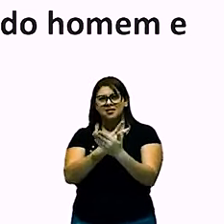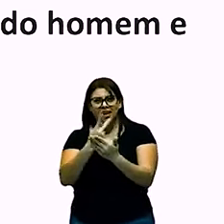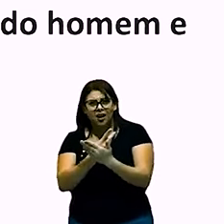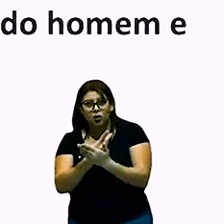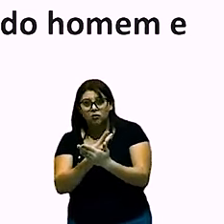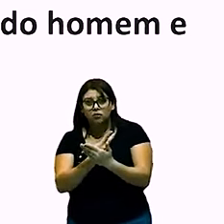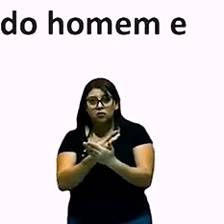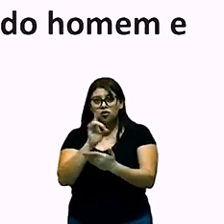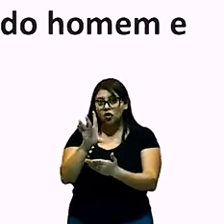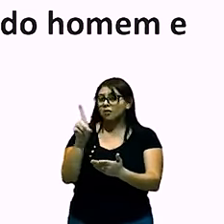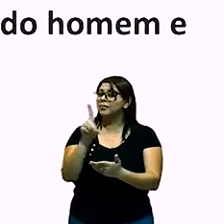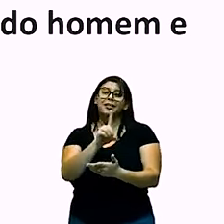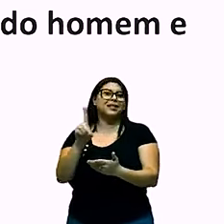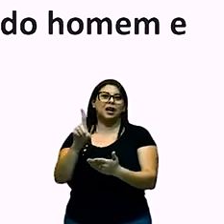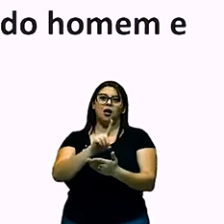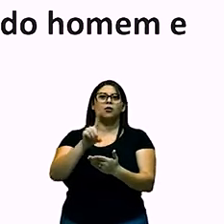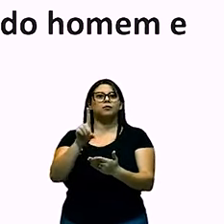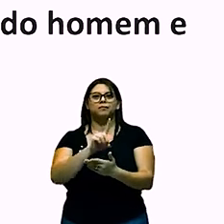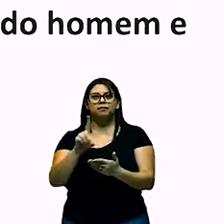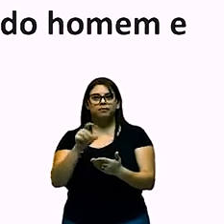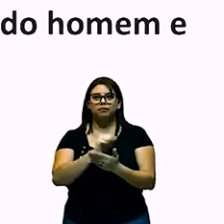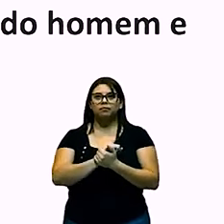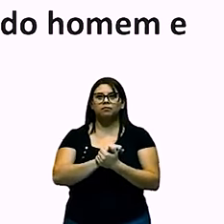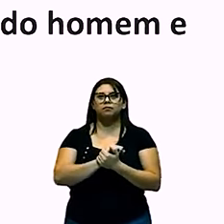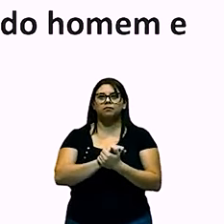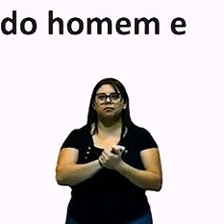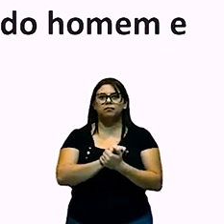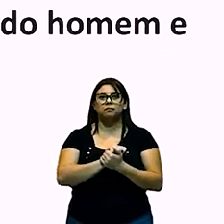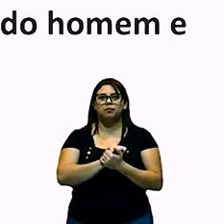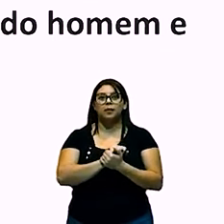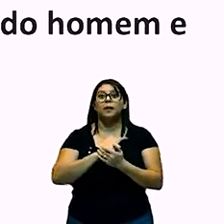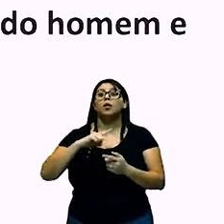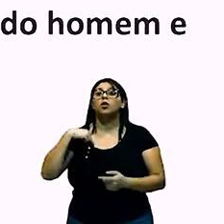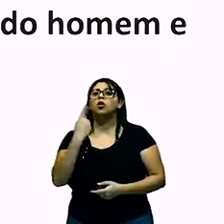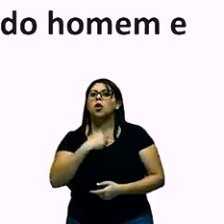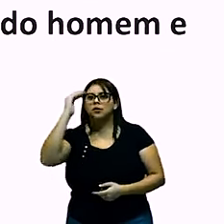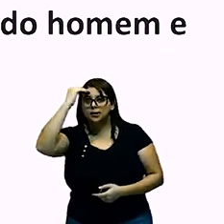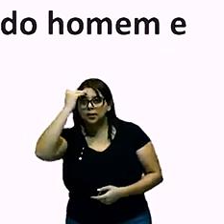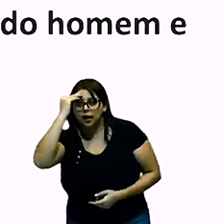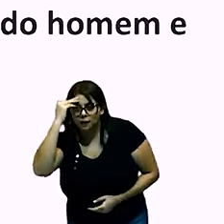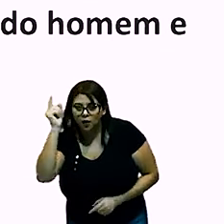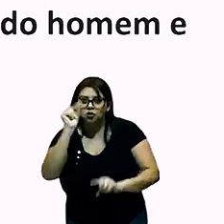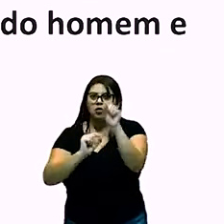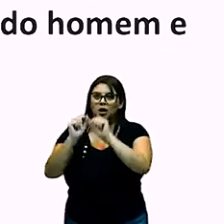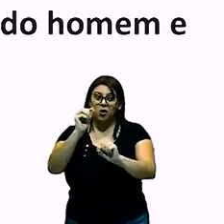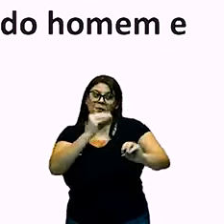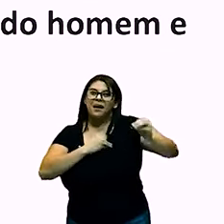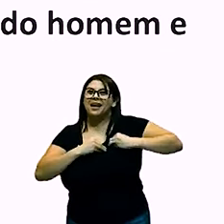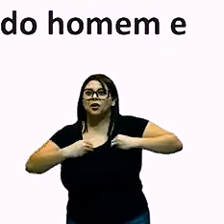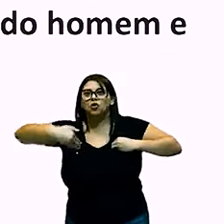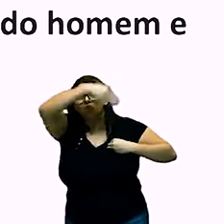nós defendemos? Que o pecado atingiu todas as áreas do ser humano. Não tem um aspecto do